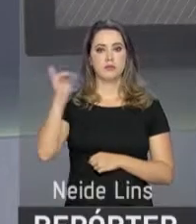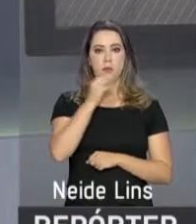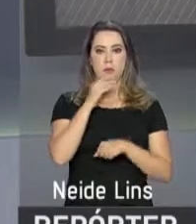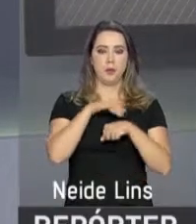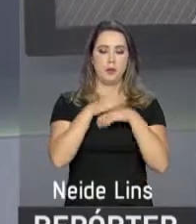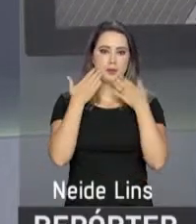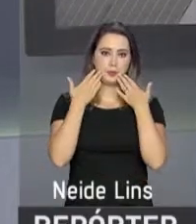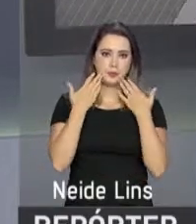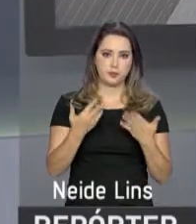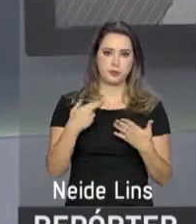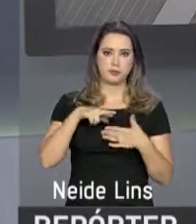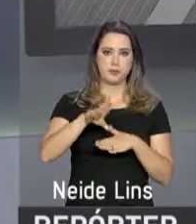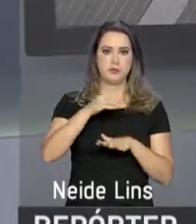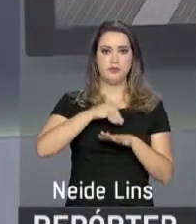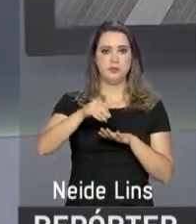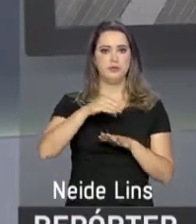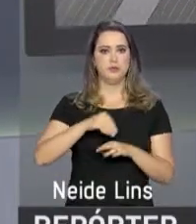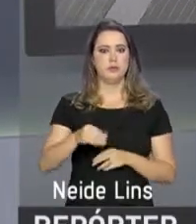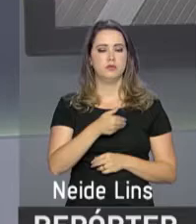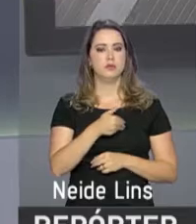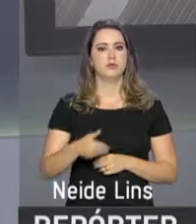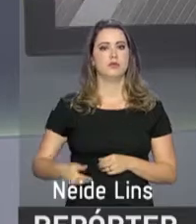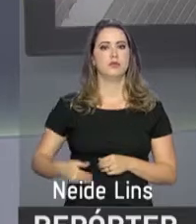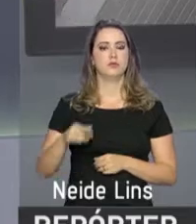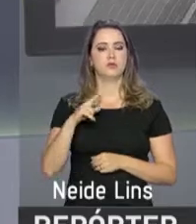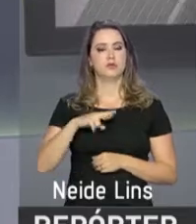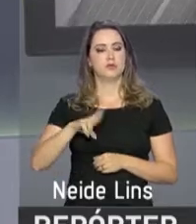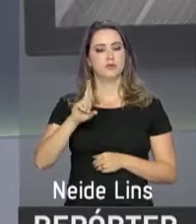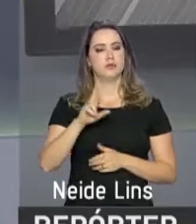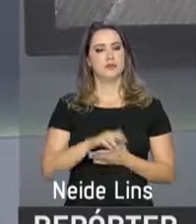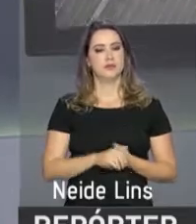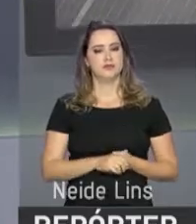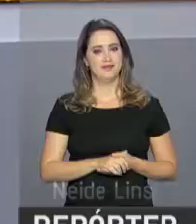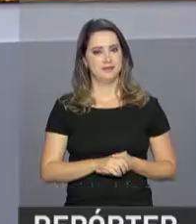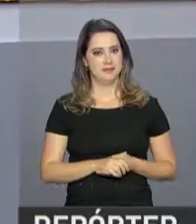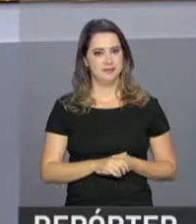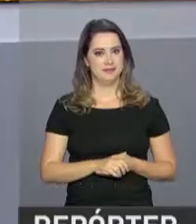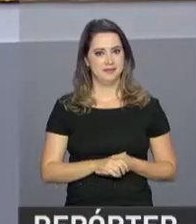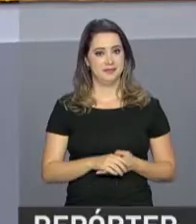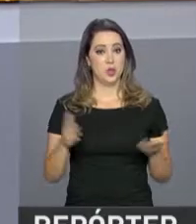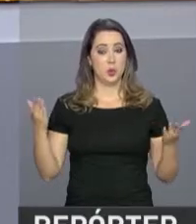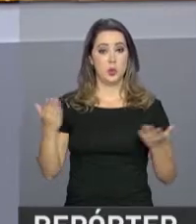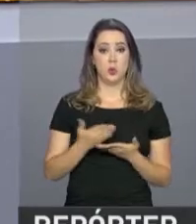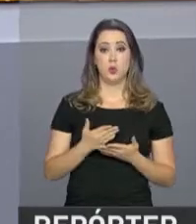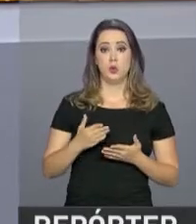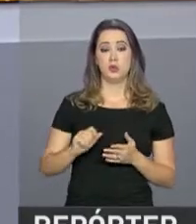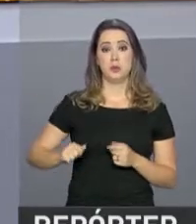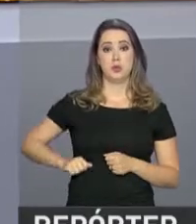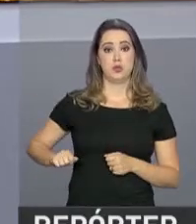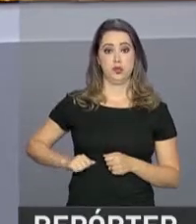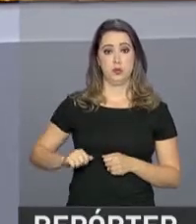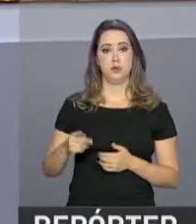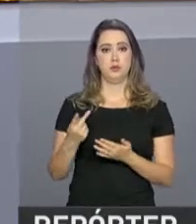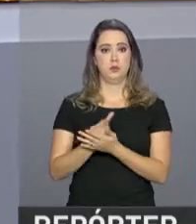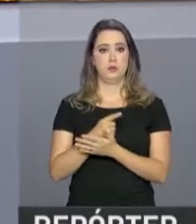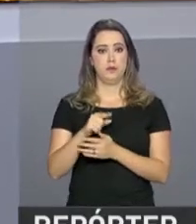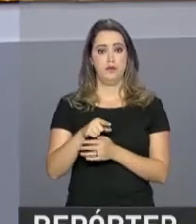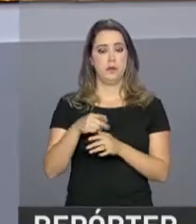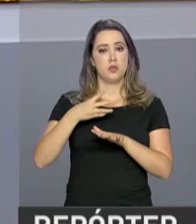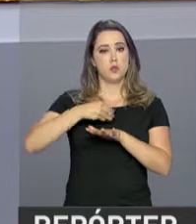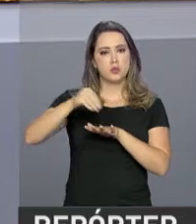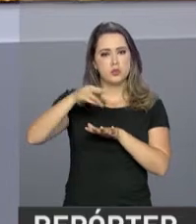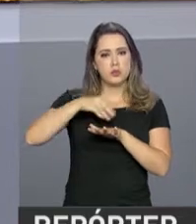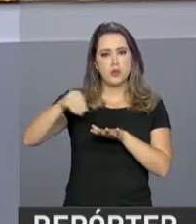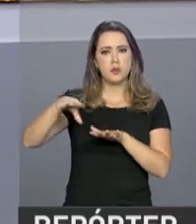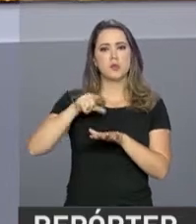Boa noite. No ar, as notícias do governo federal aqui no Repórter NBR. Hoje, o Itamaraty realiza uma sessão informativa